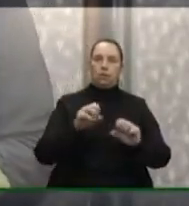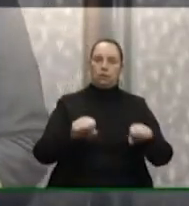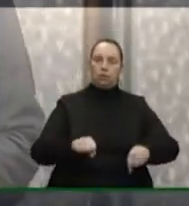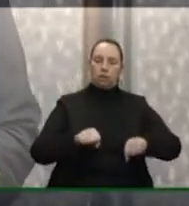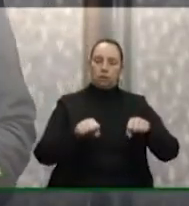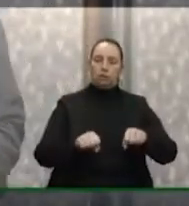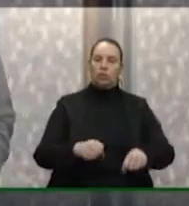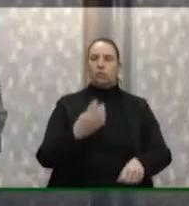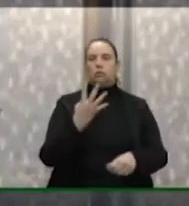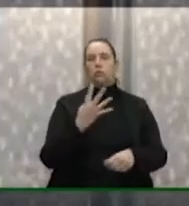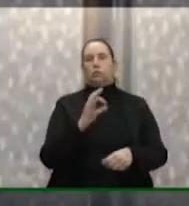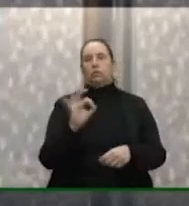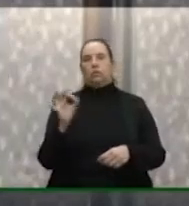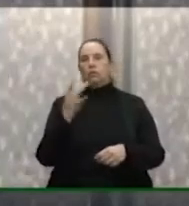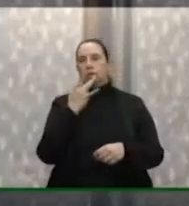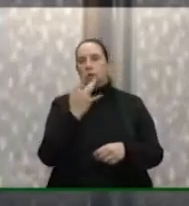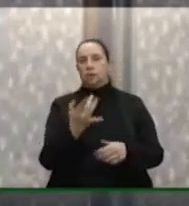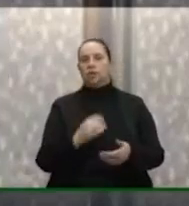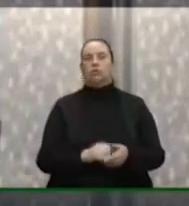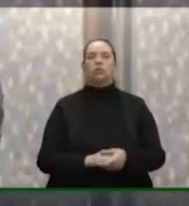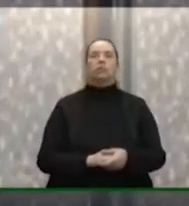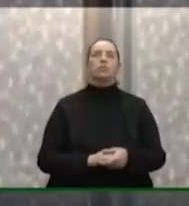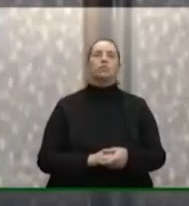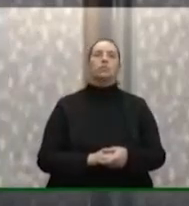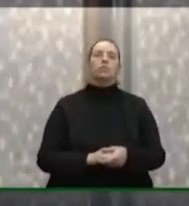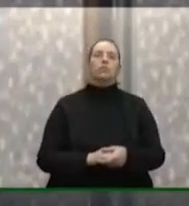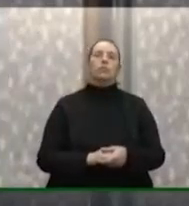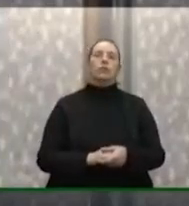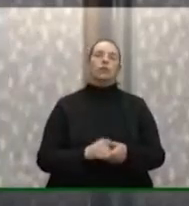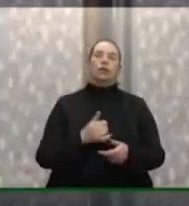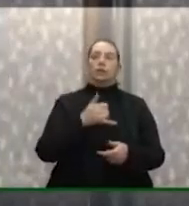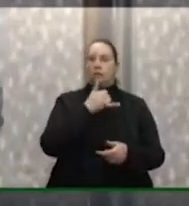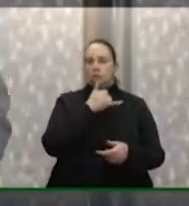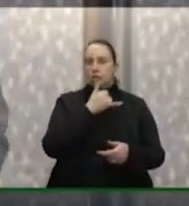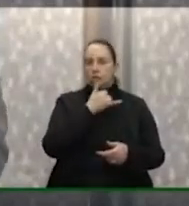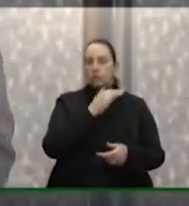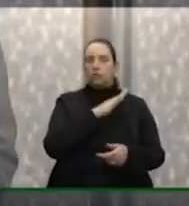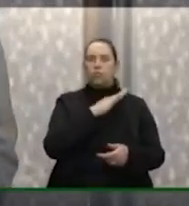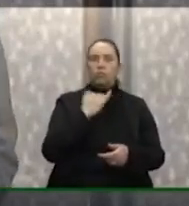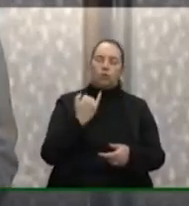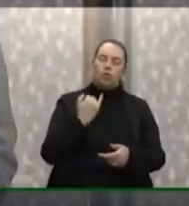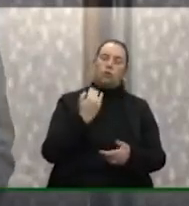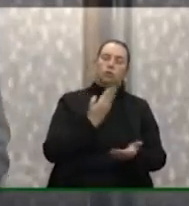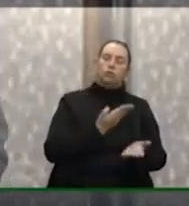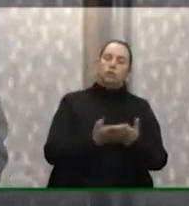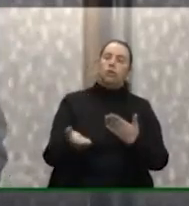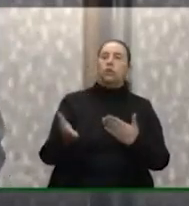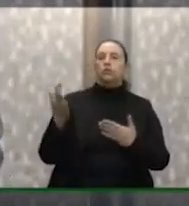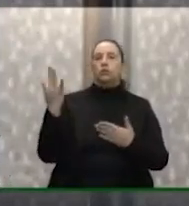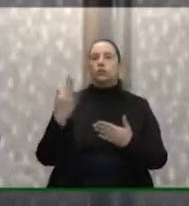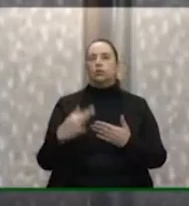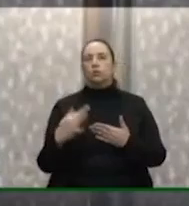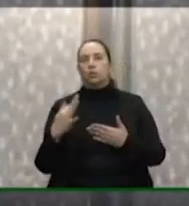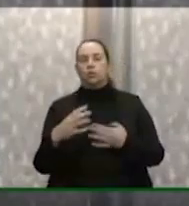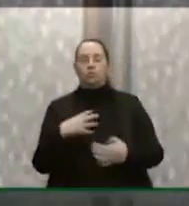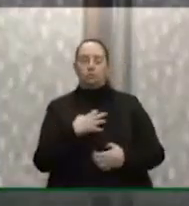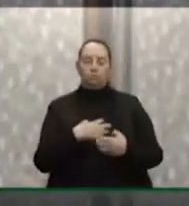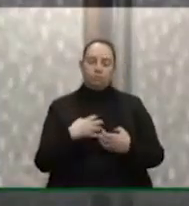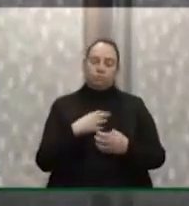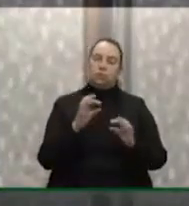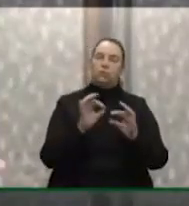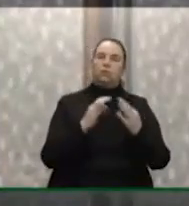16 horas Ah é com dor é com perdas é com mortes é com Abalo nas